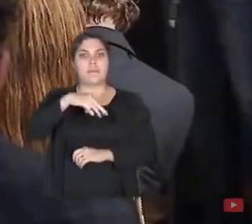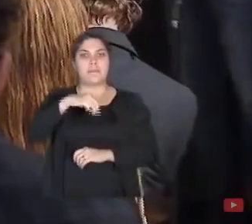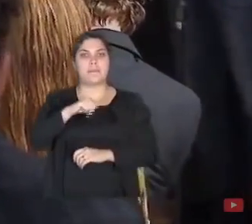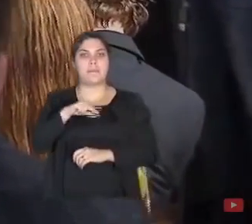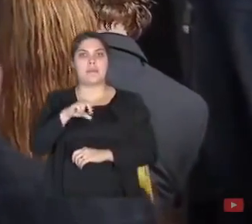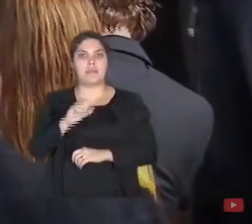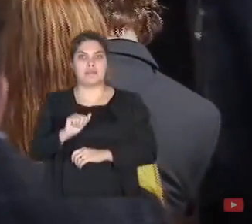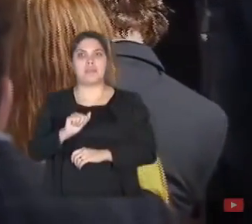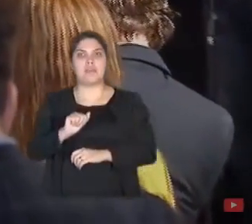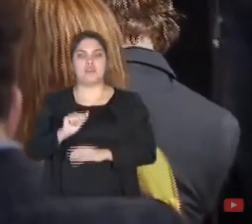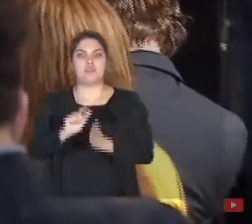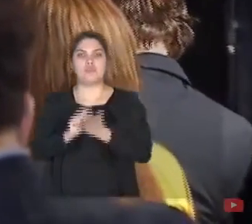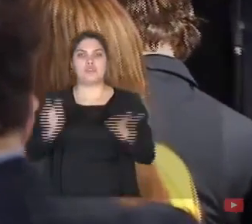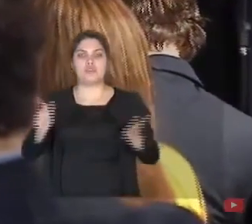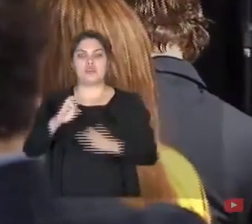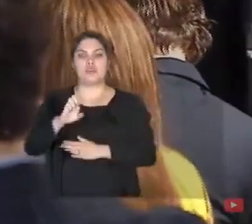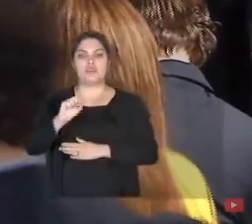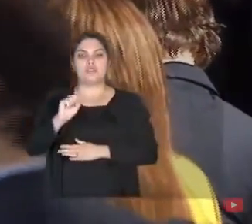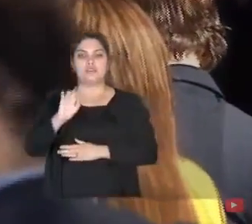do Estado de São Paulo.